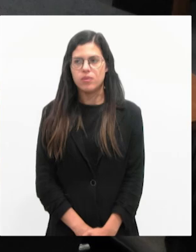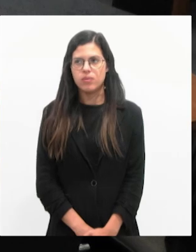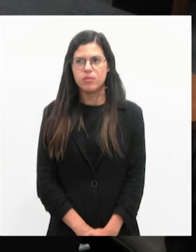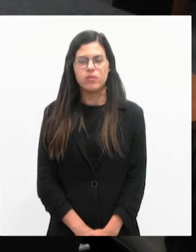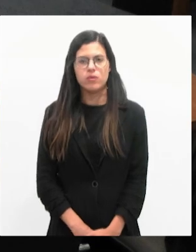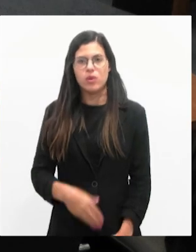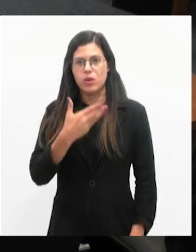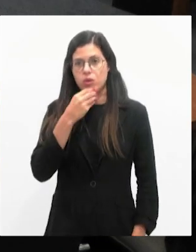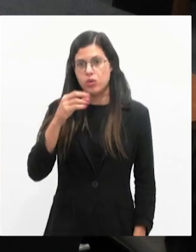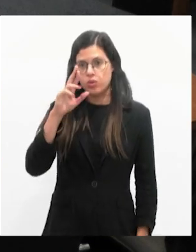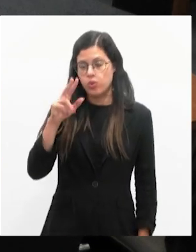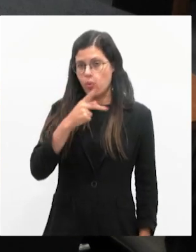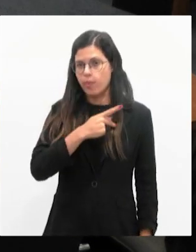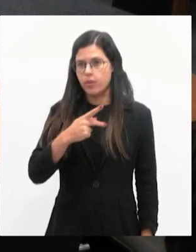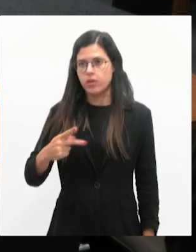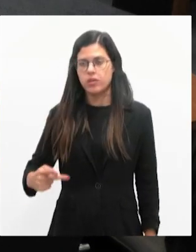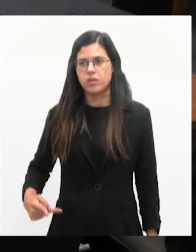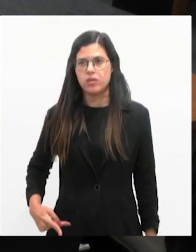Senhor presidente,